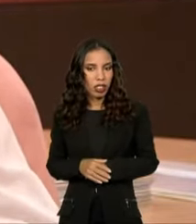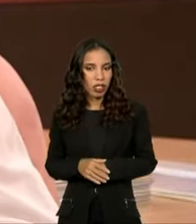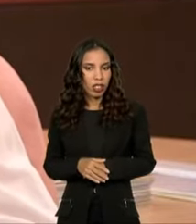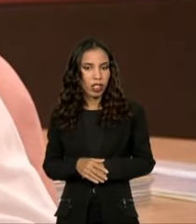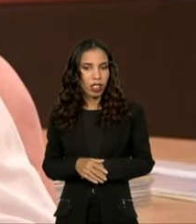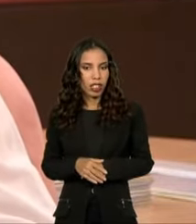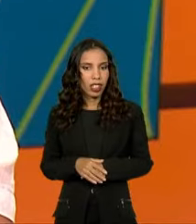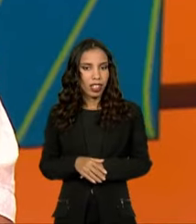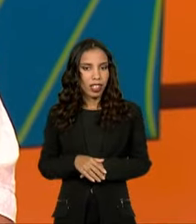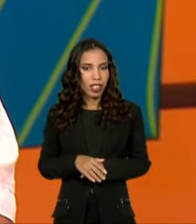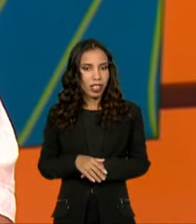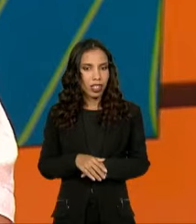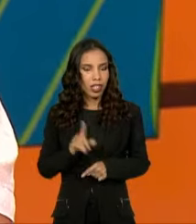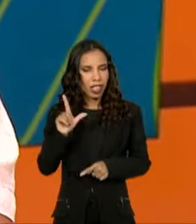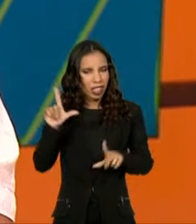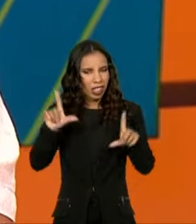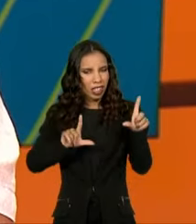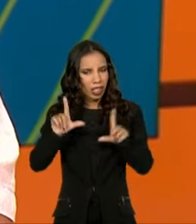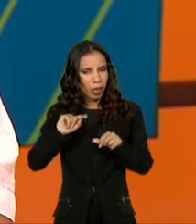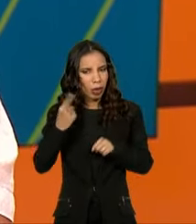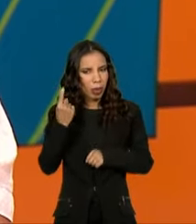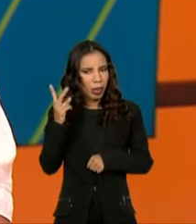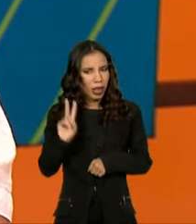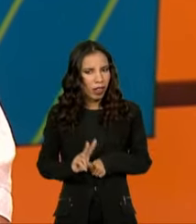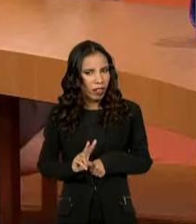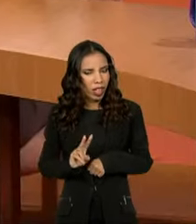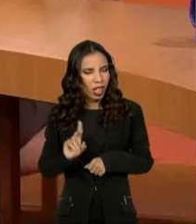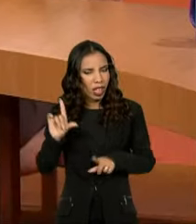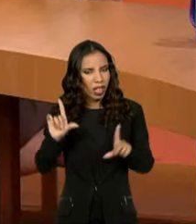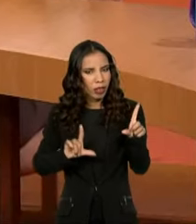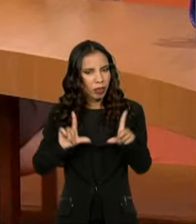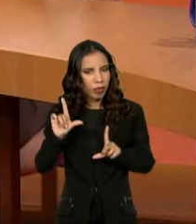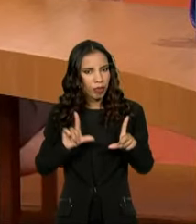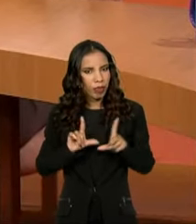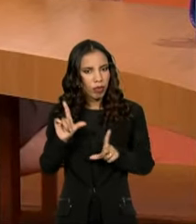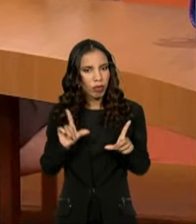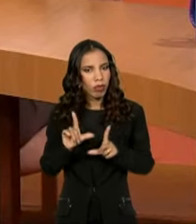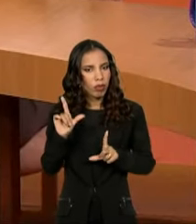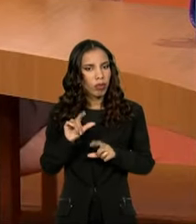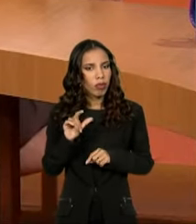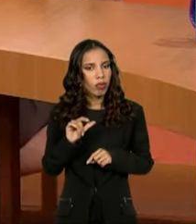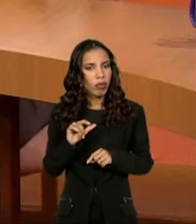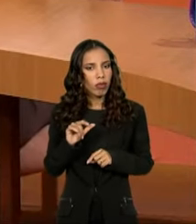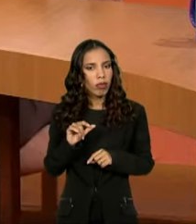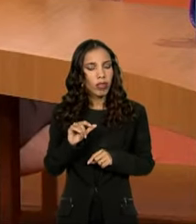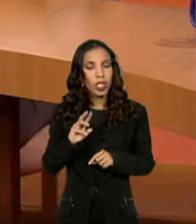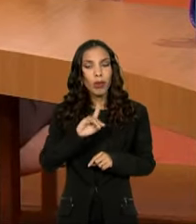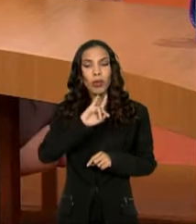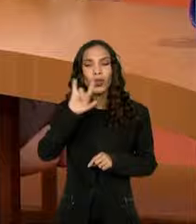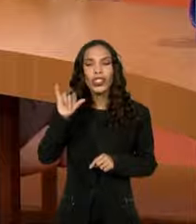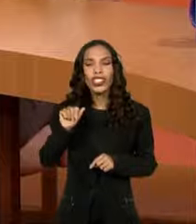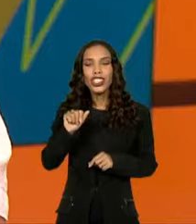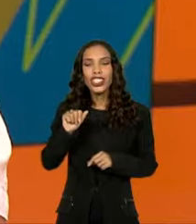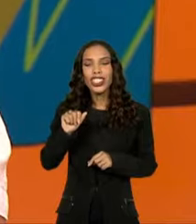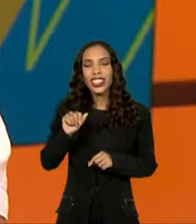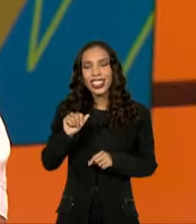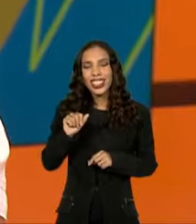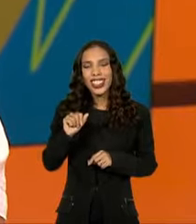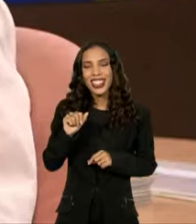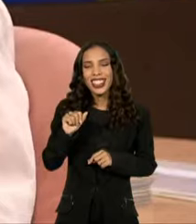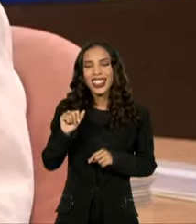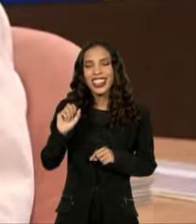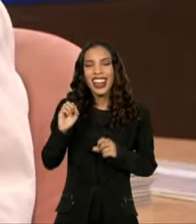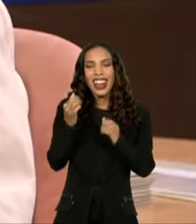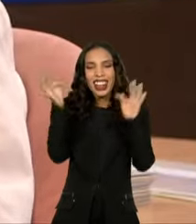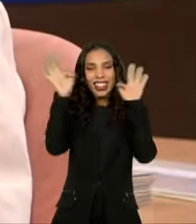João Pecos. Na televisão, primeira vez que você apareceu na TV, não. Foi do... Pro Dia Nascer Feliz. Ah, do Cazuza,